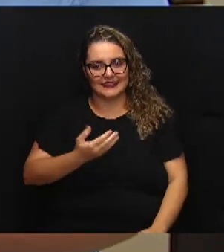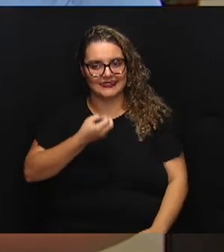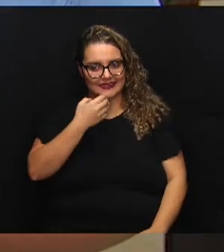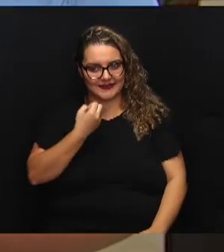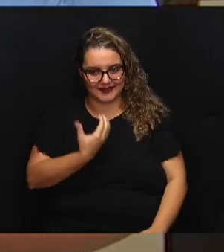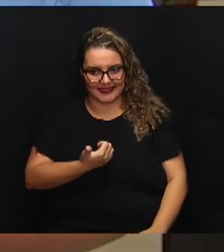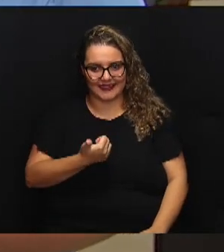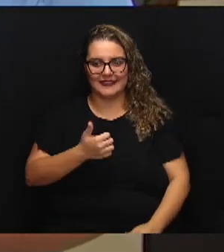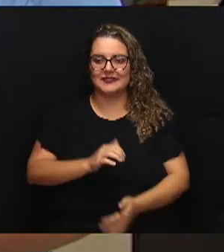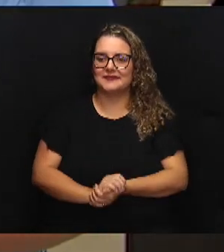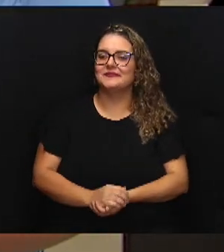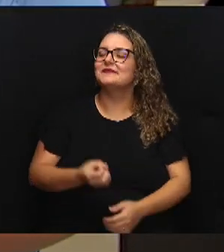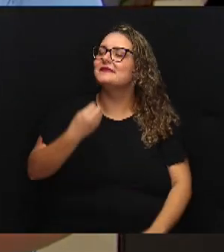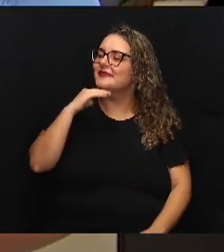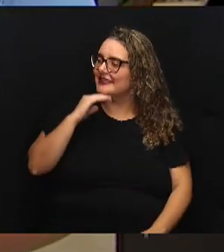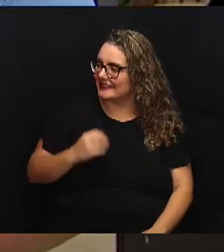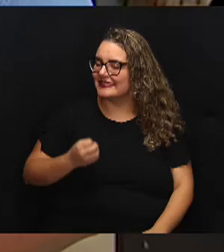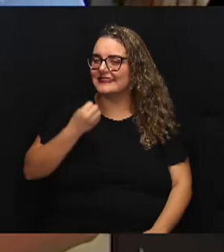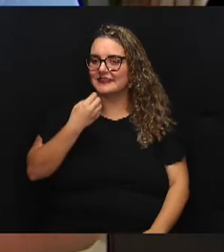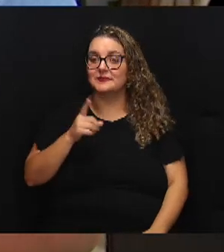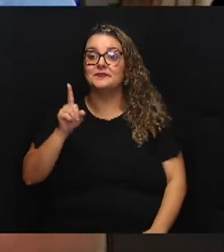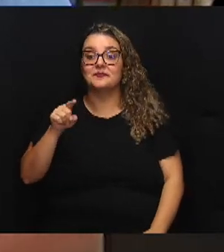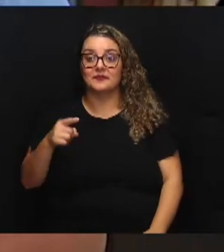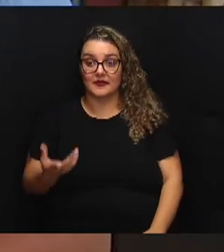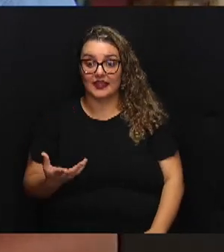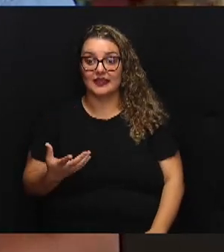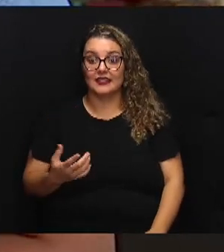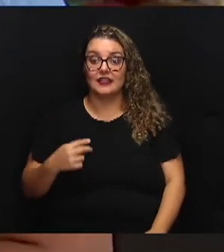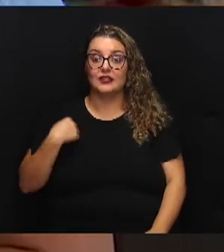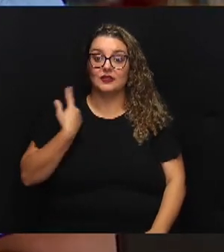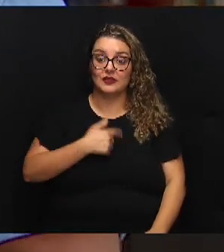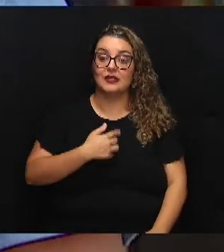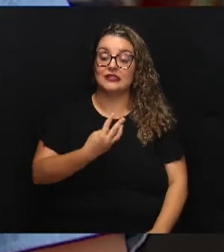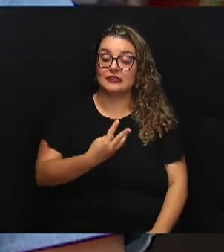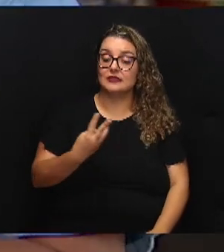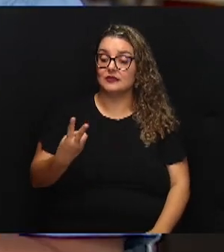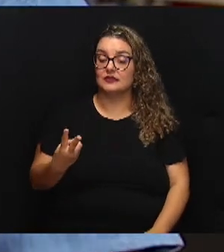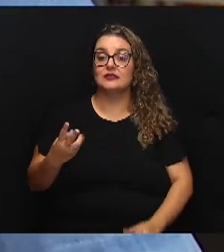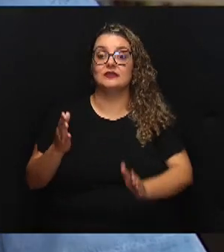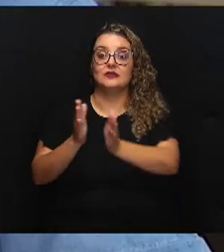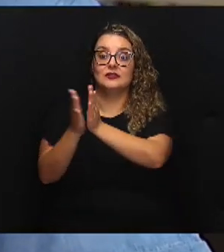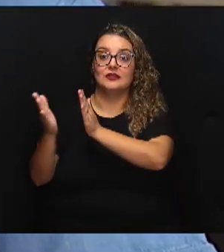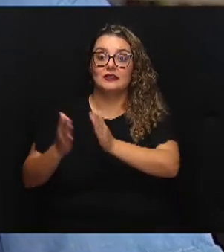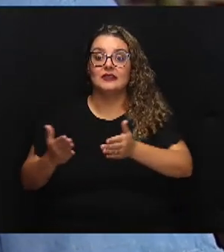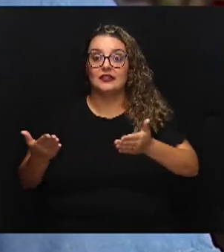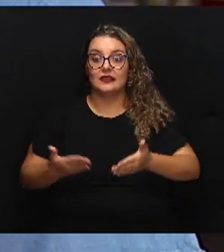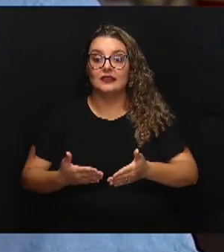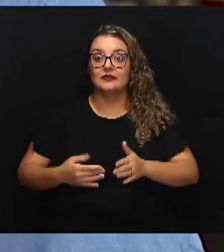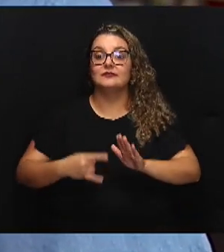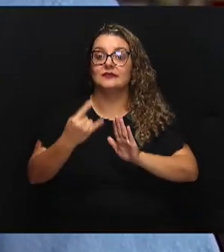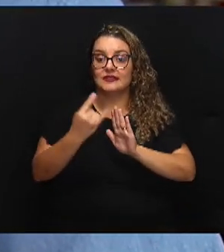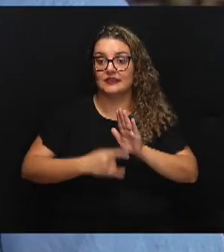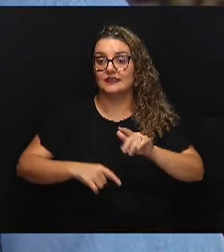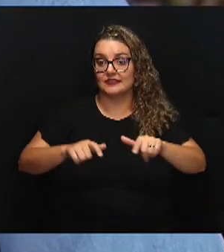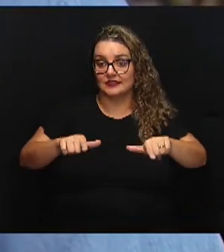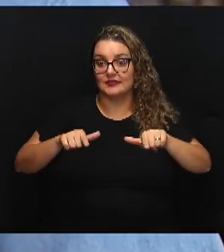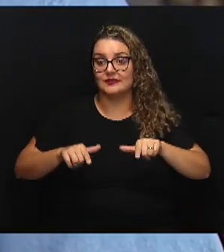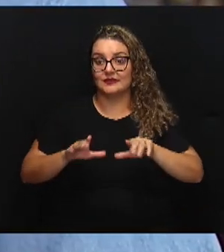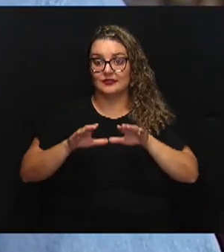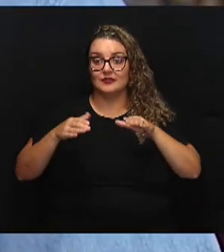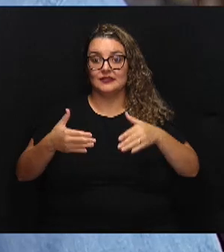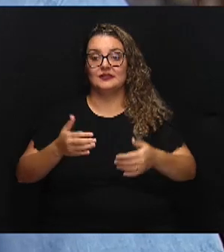bem? Boa tarde, tudo bem? É isso mesmo. Somos em 32 bibliotecas agora, com a certificação da Biblioteca